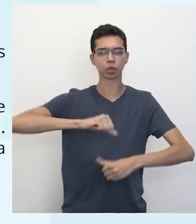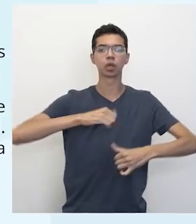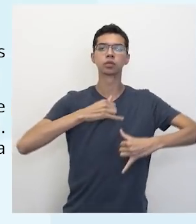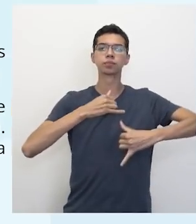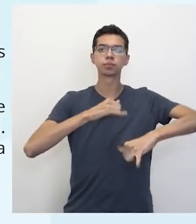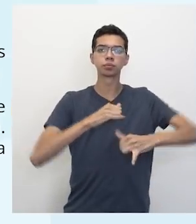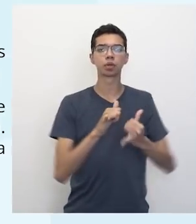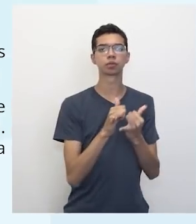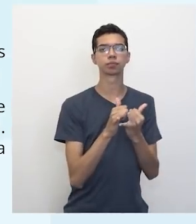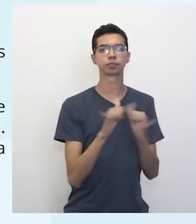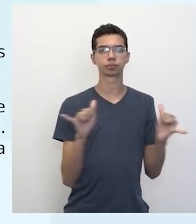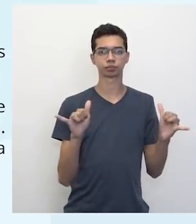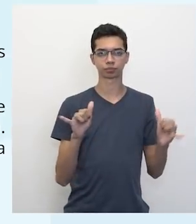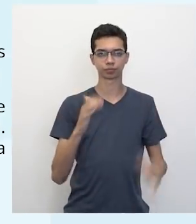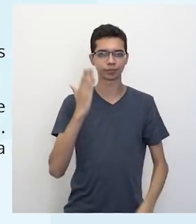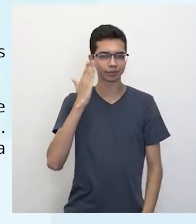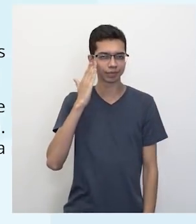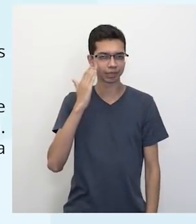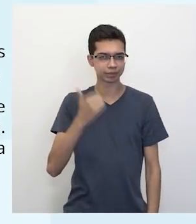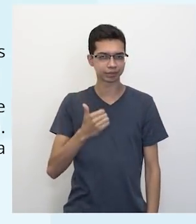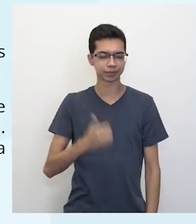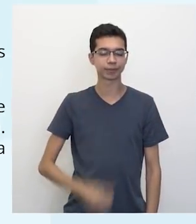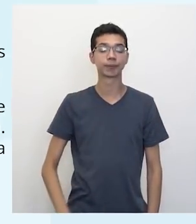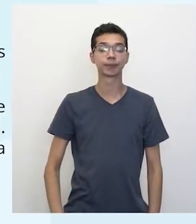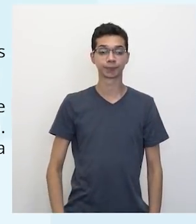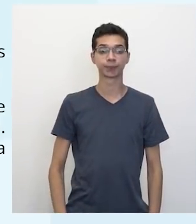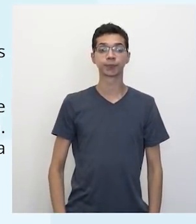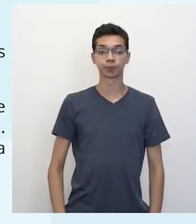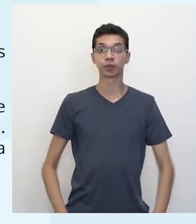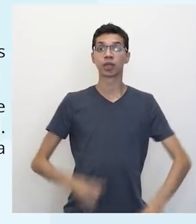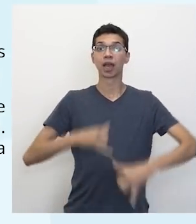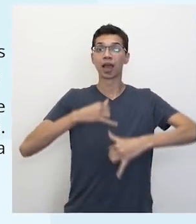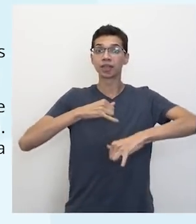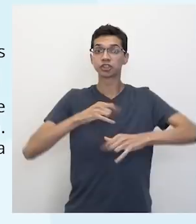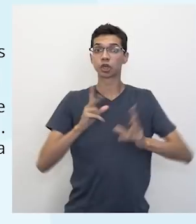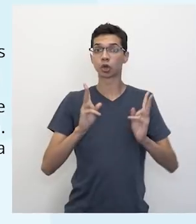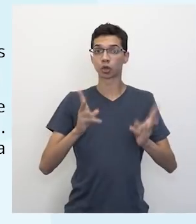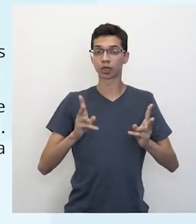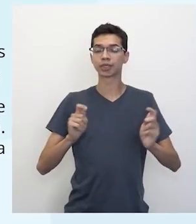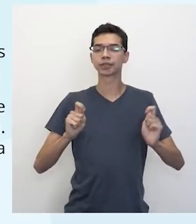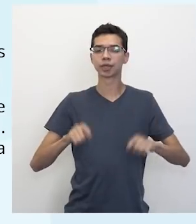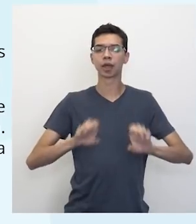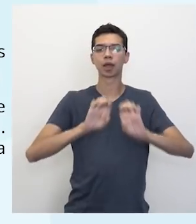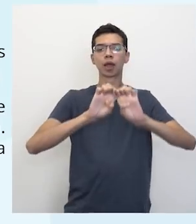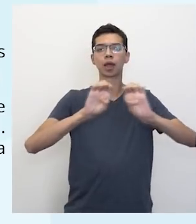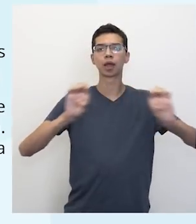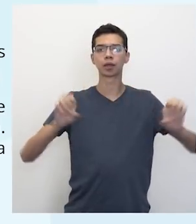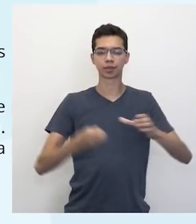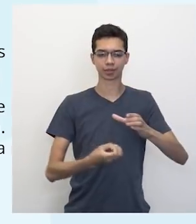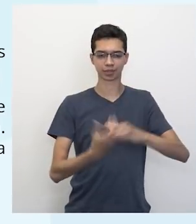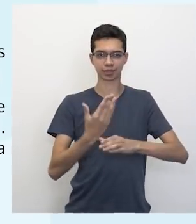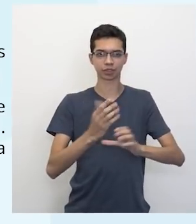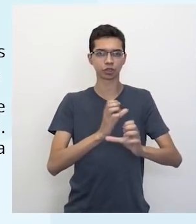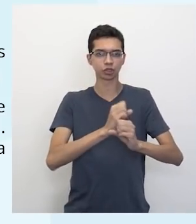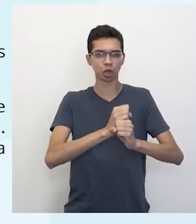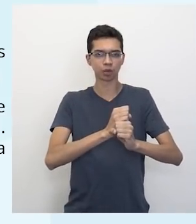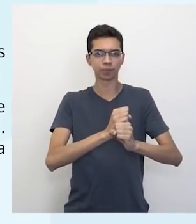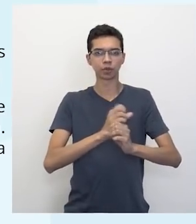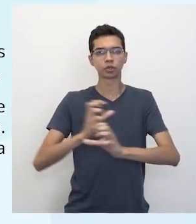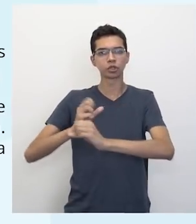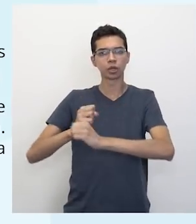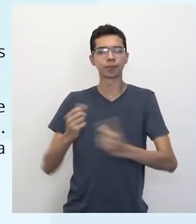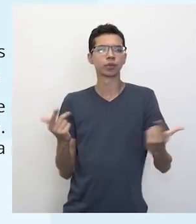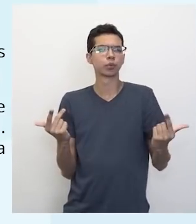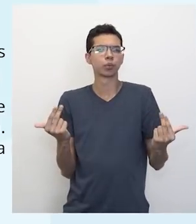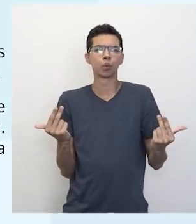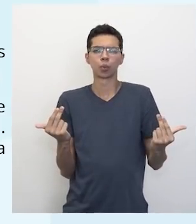elétrica. Quando a energia é conservada, podemos criar equações que igualam a soma das diferentes formas de energia no